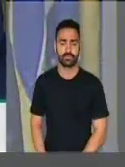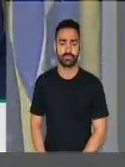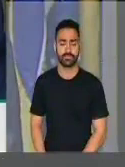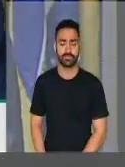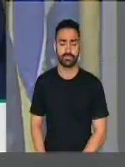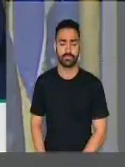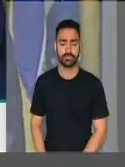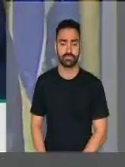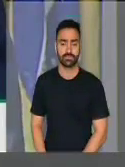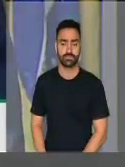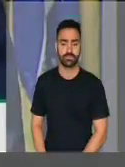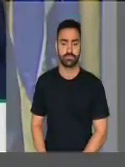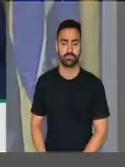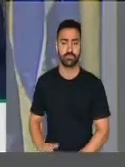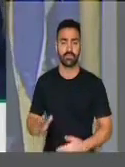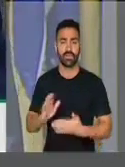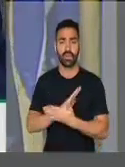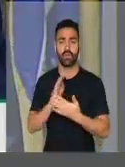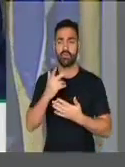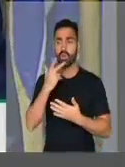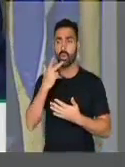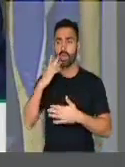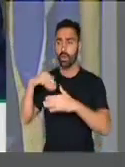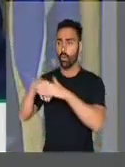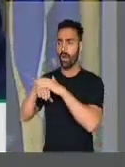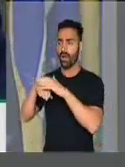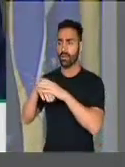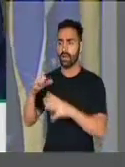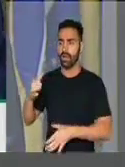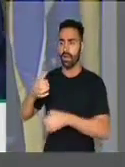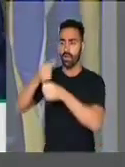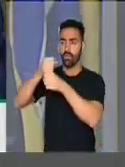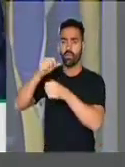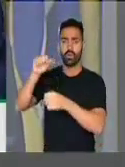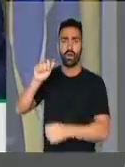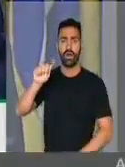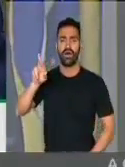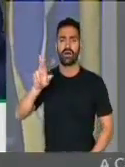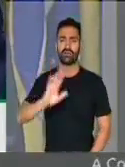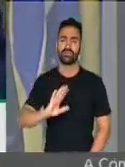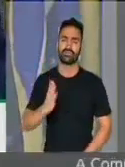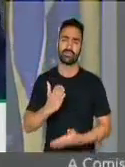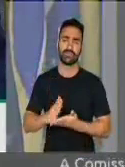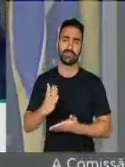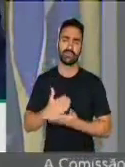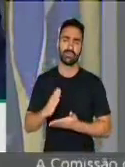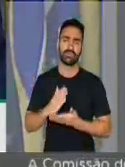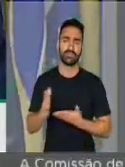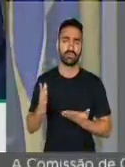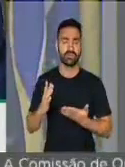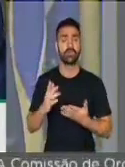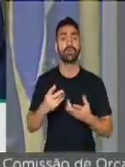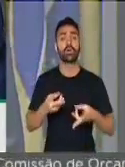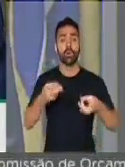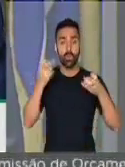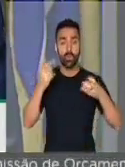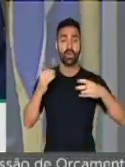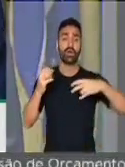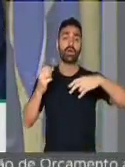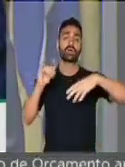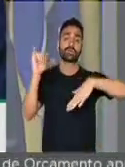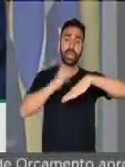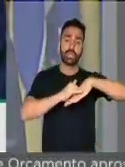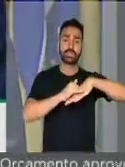engarrafar ar, vento. Não, nós vamos cobrar pela instalação das placas na energia